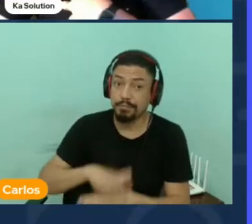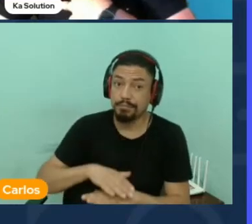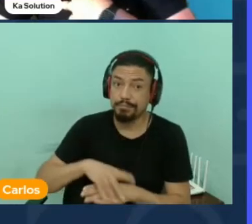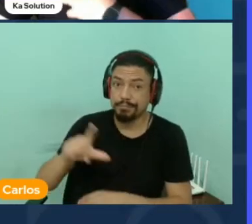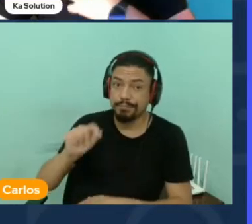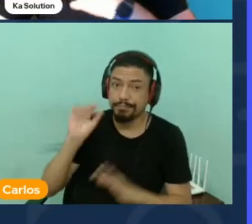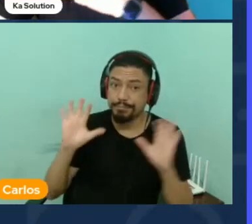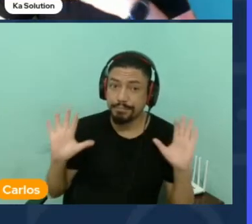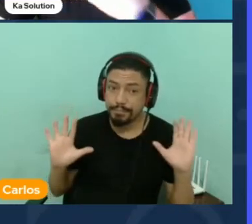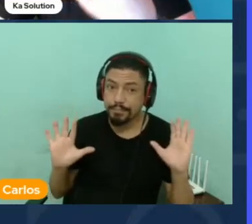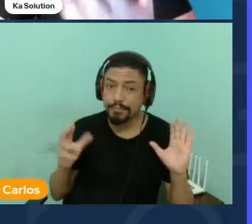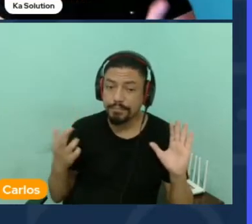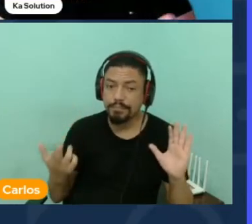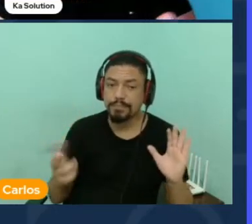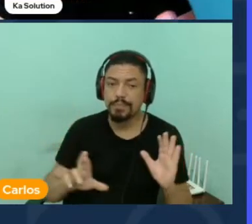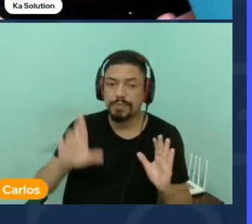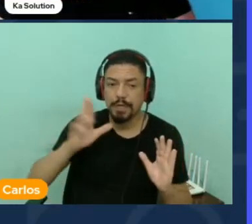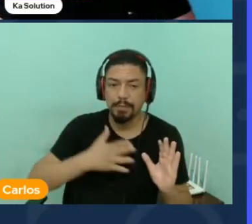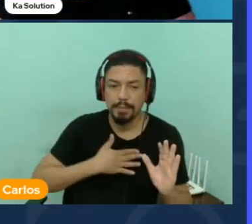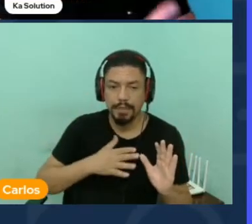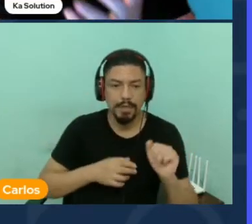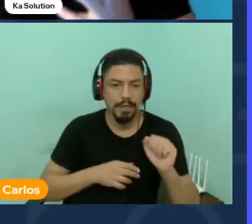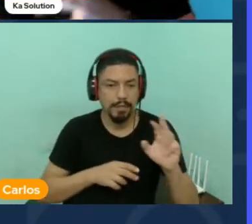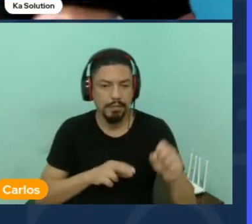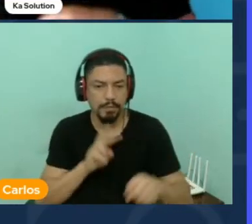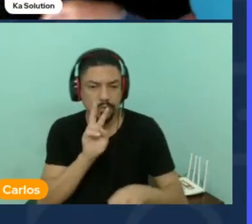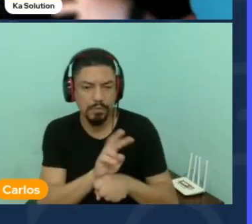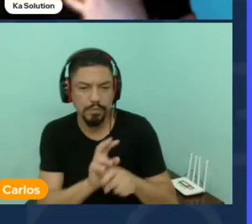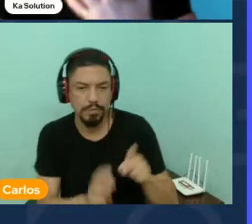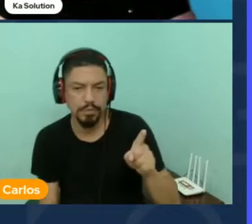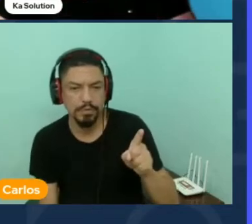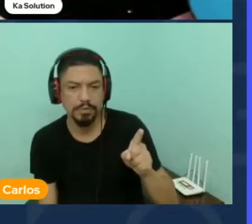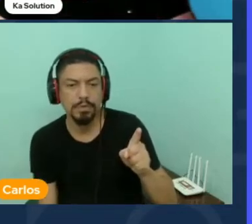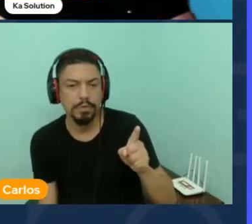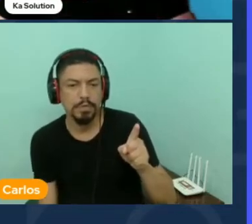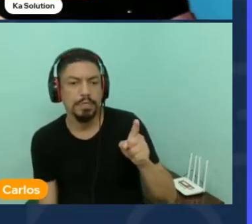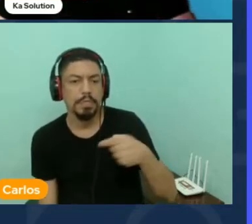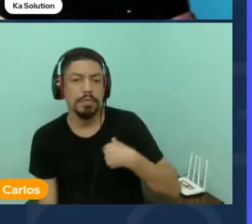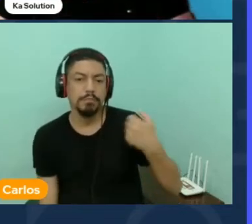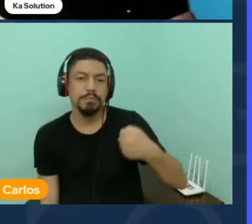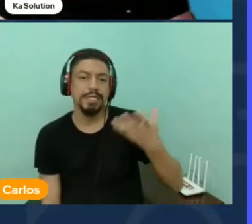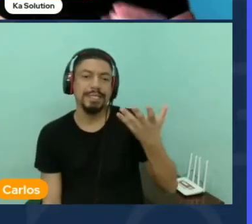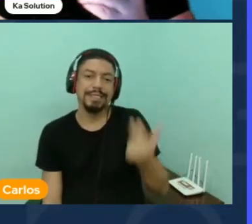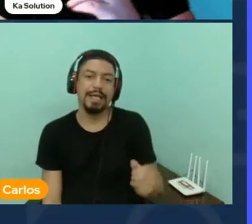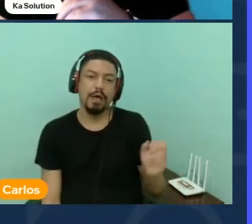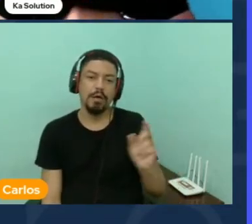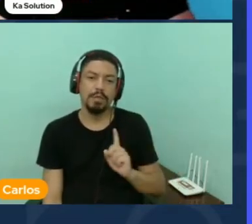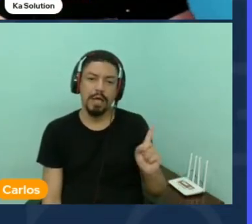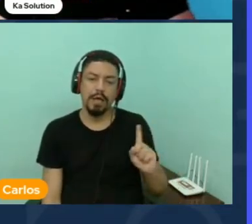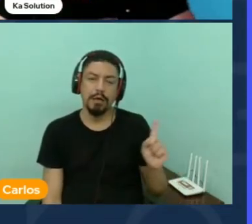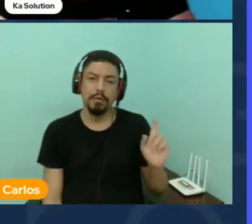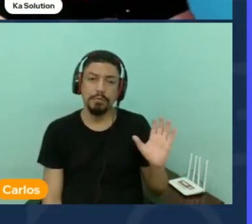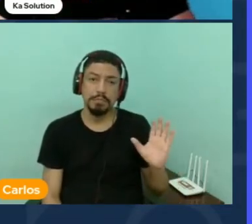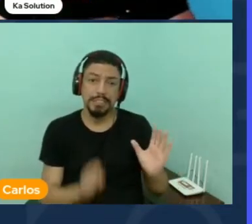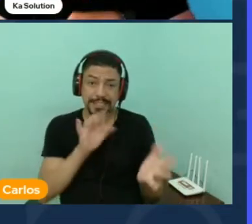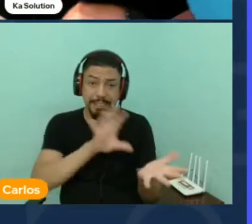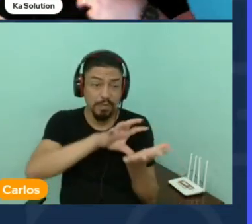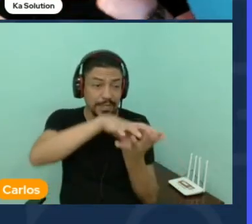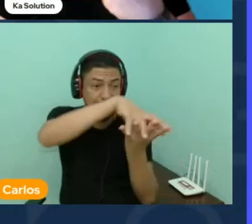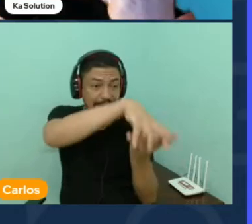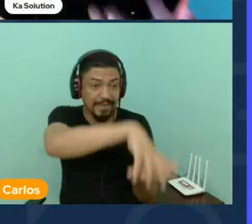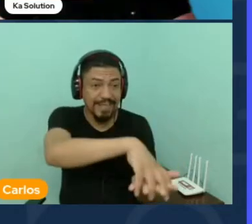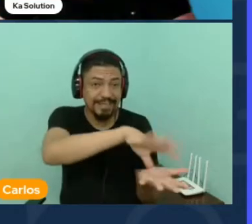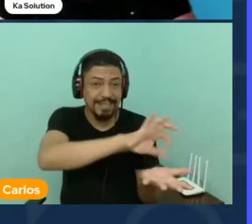como cliente. A AWS me dá essa opção. Basta eu aceitar ou não. Se eu não criptografei os meus dados e